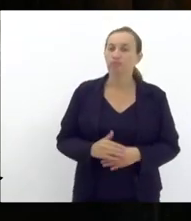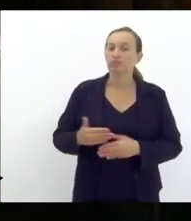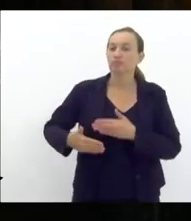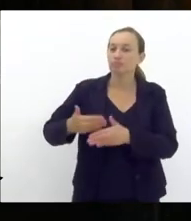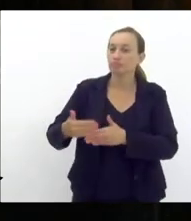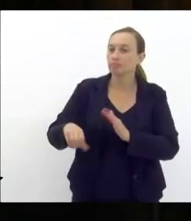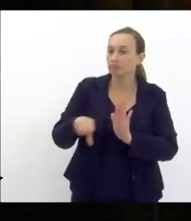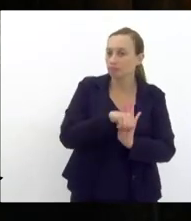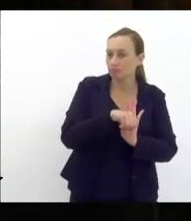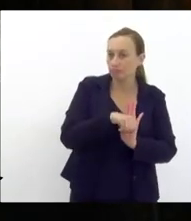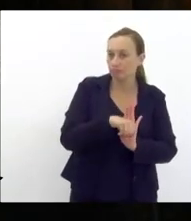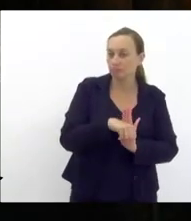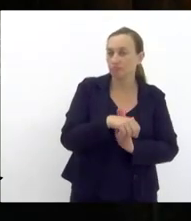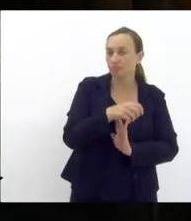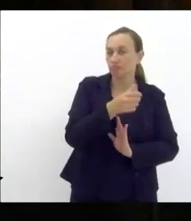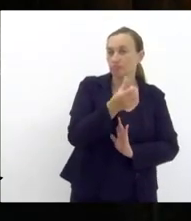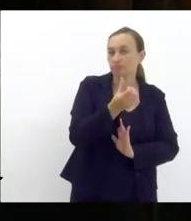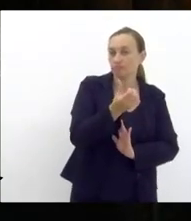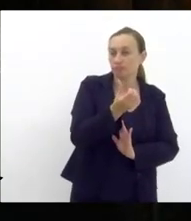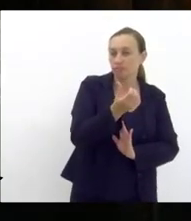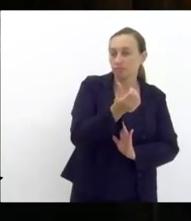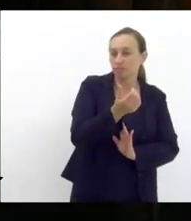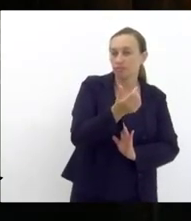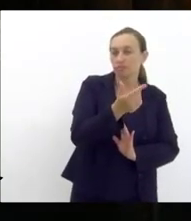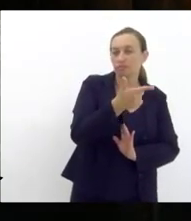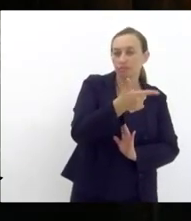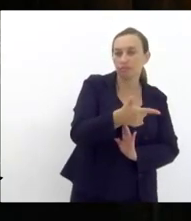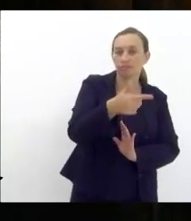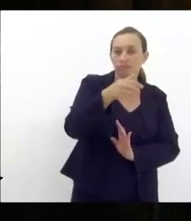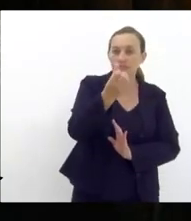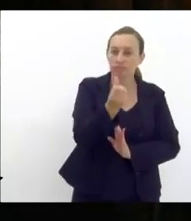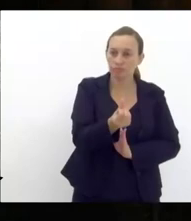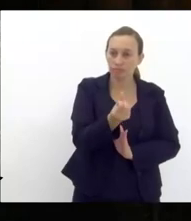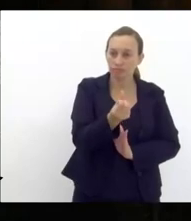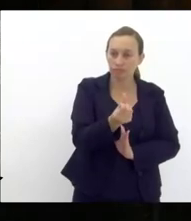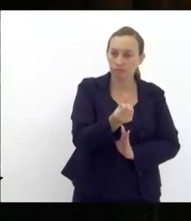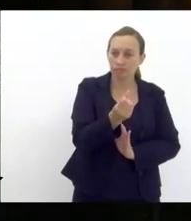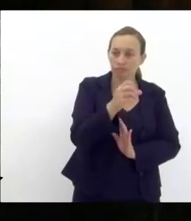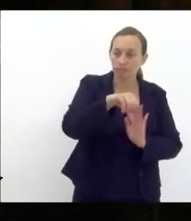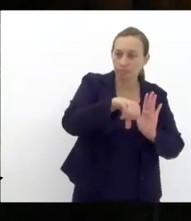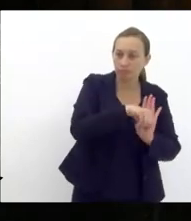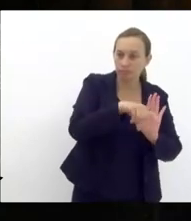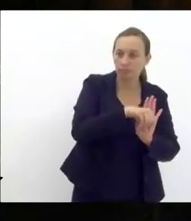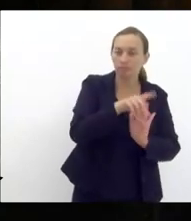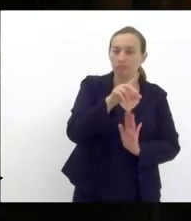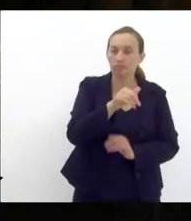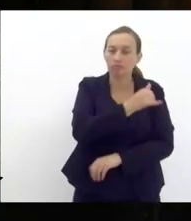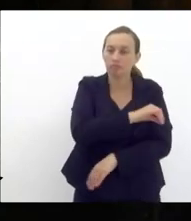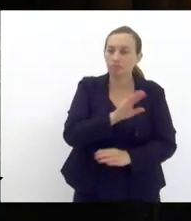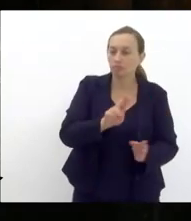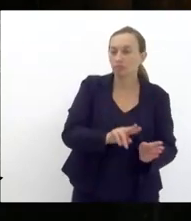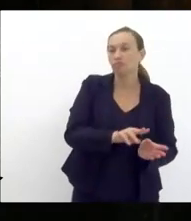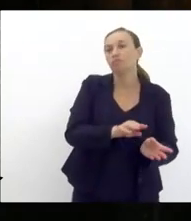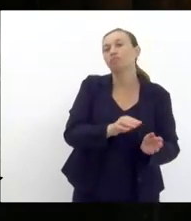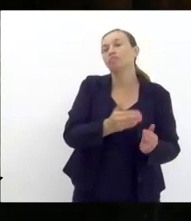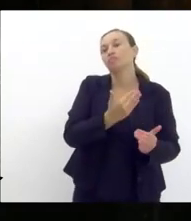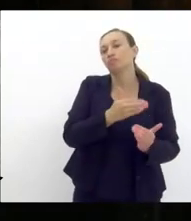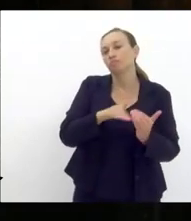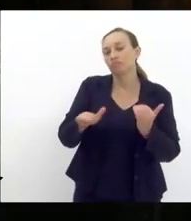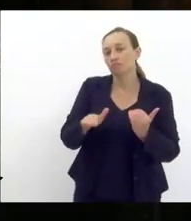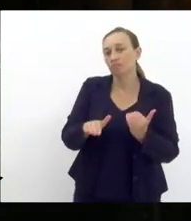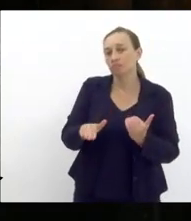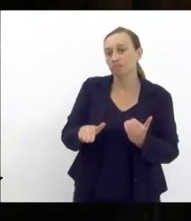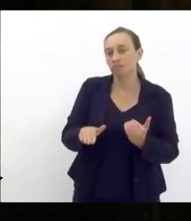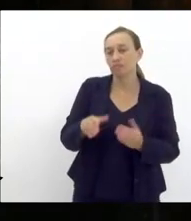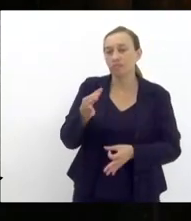criminal estava na vigésima sexta vara criminal de Justiça do Rio mas foi encaminhada ao Supremo Tribunal de Justiça em agosto